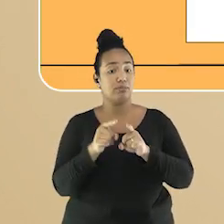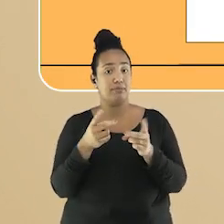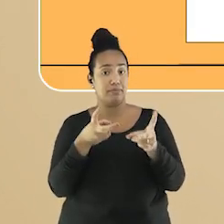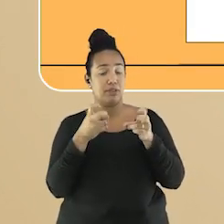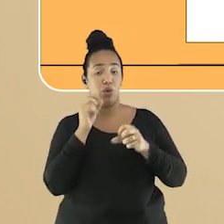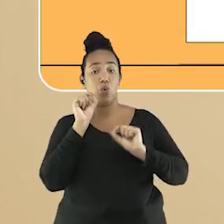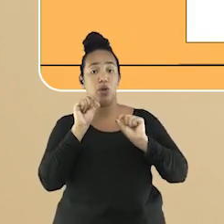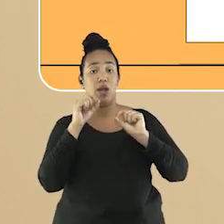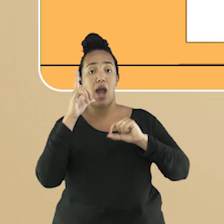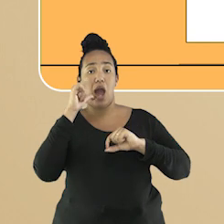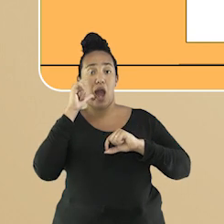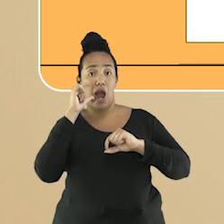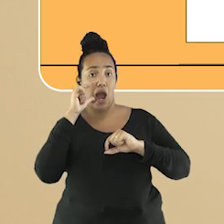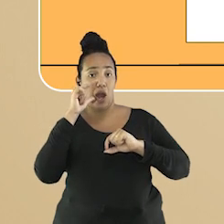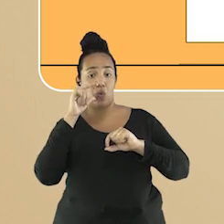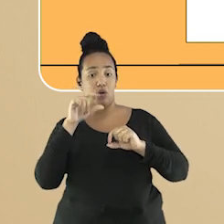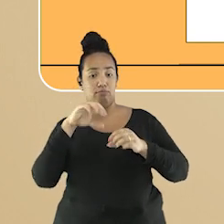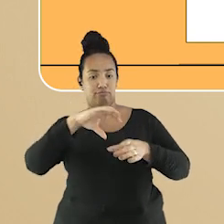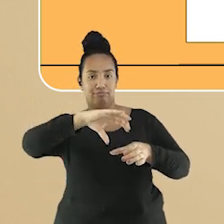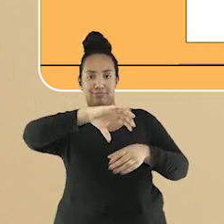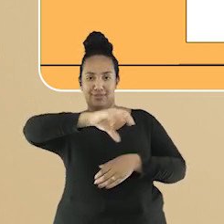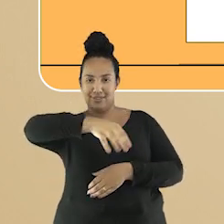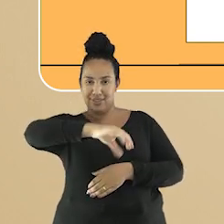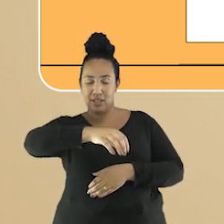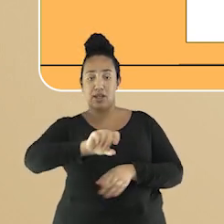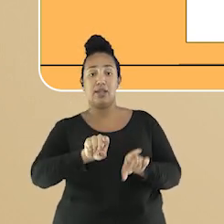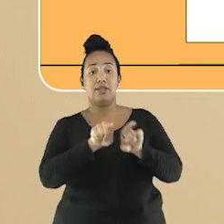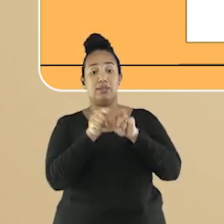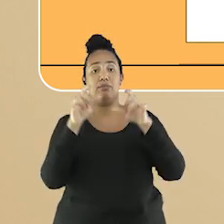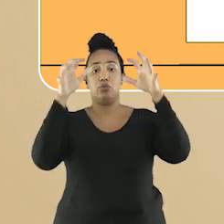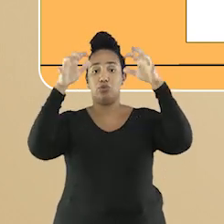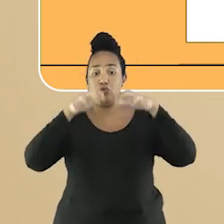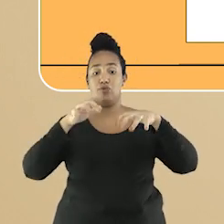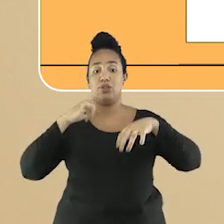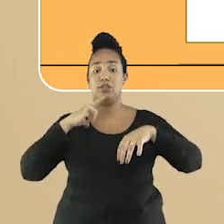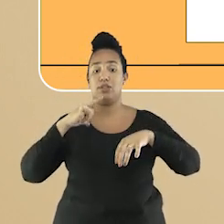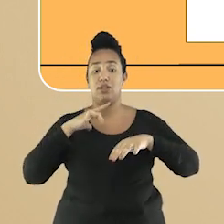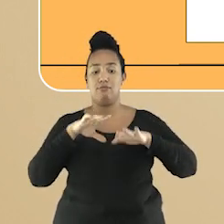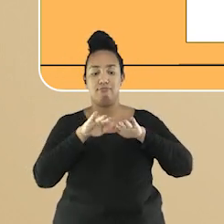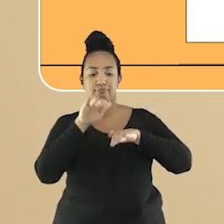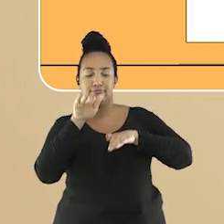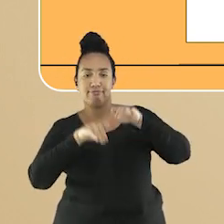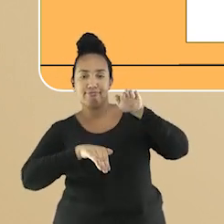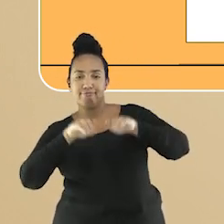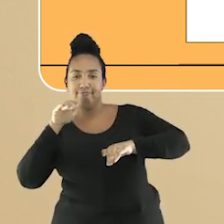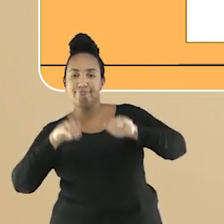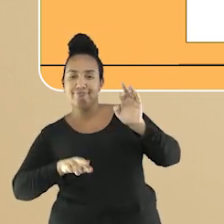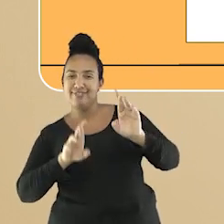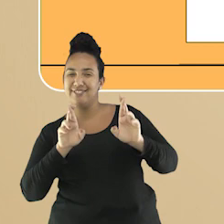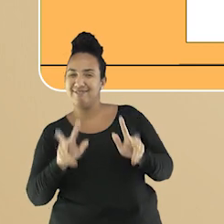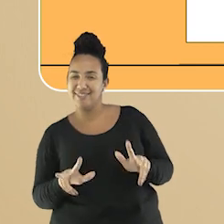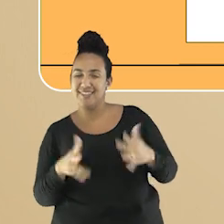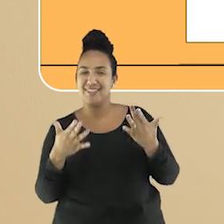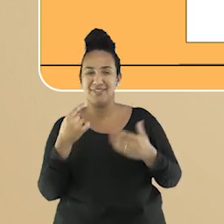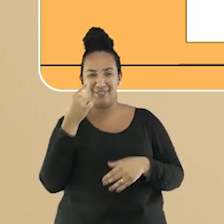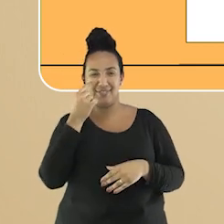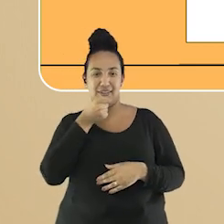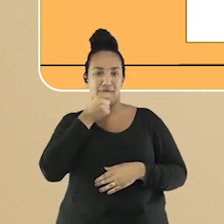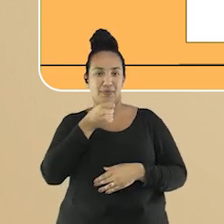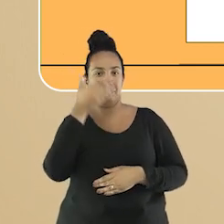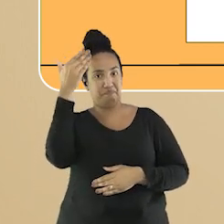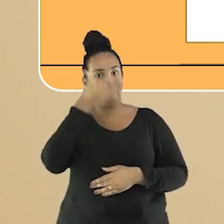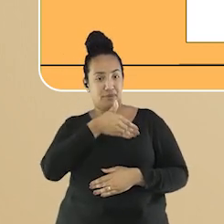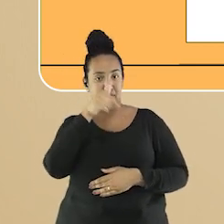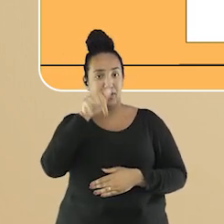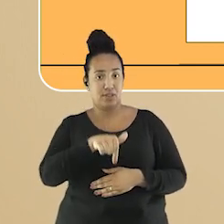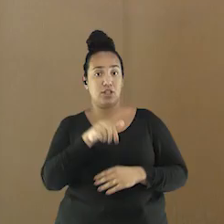torneira e a chuva têm diferentes níveis de acidez. O que comprova, como dito na reportagem lida, que a chuva tem certa